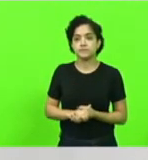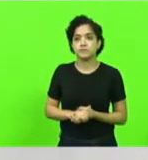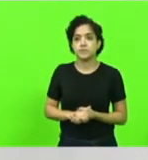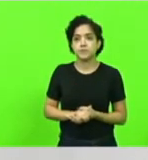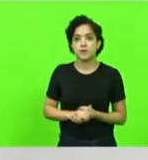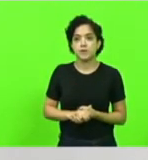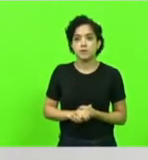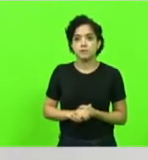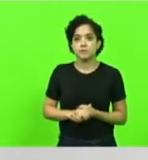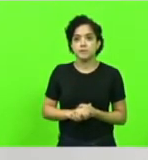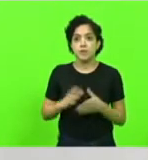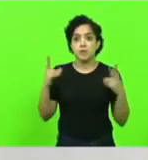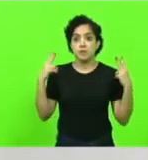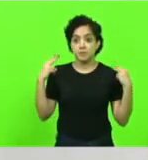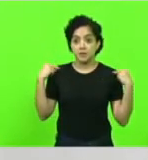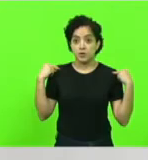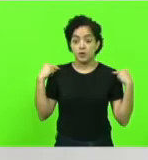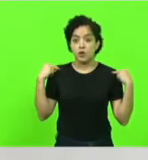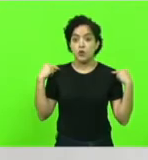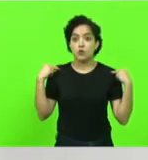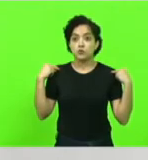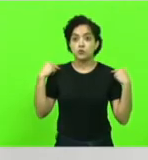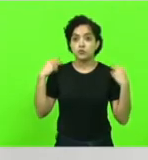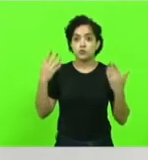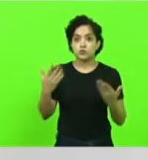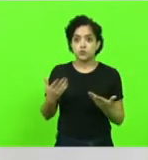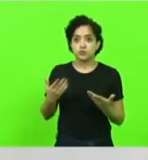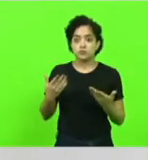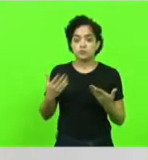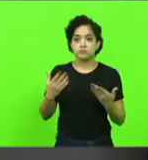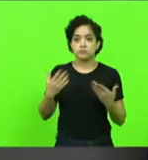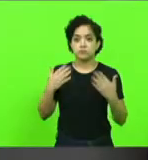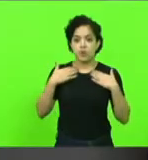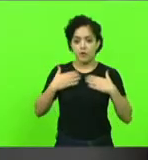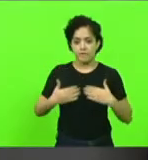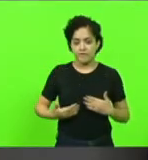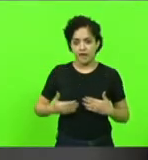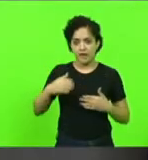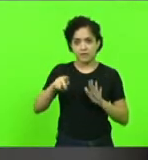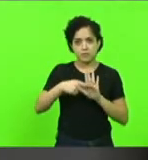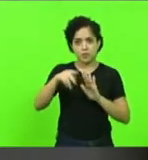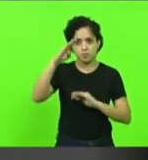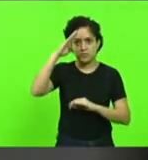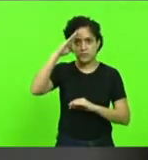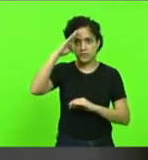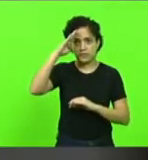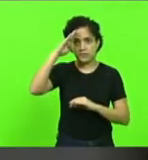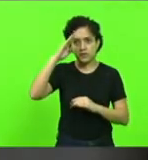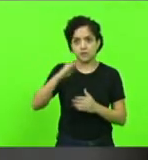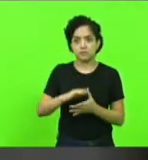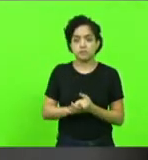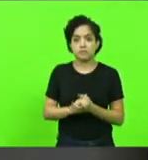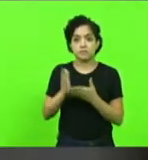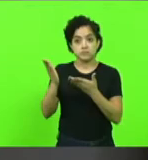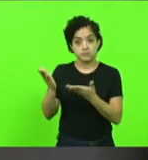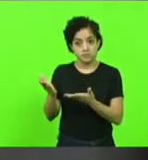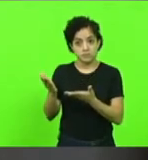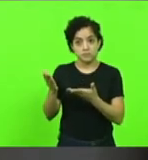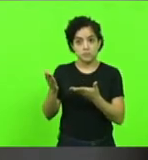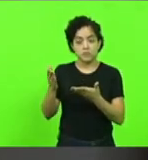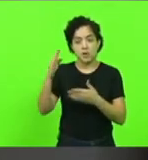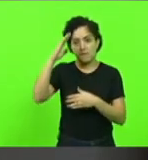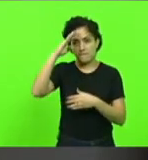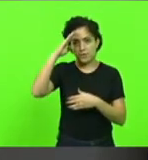Pilotos civis utilizando a farda militar, lembra? Bota outra. Essa aí, ó, piloto civil